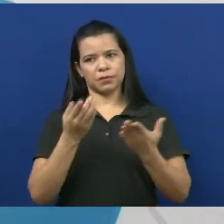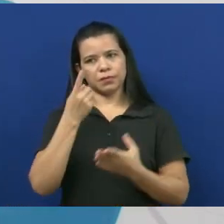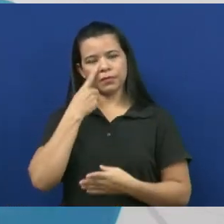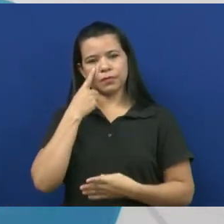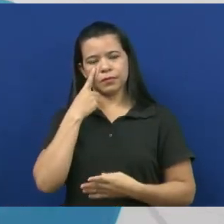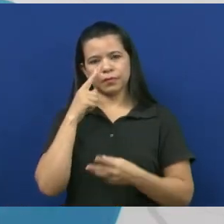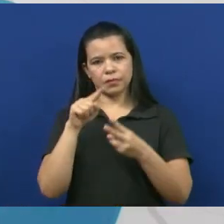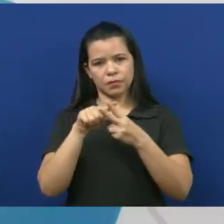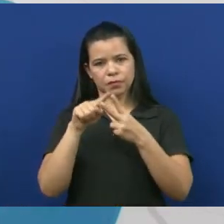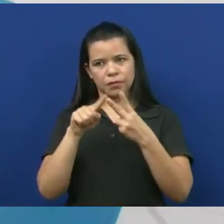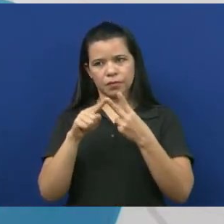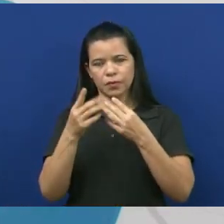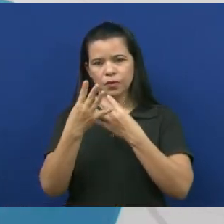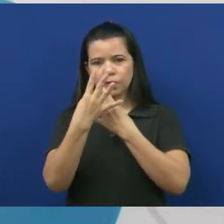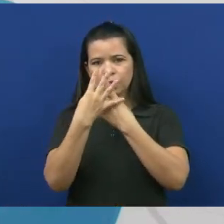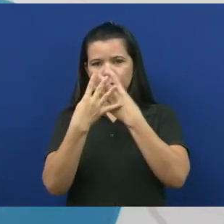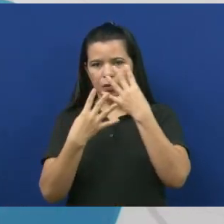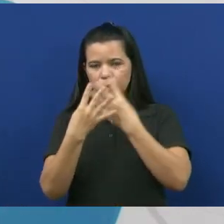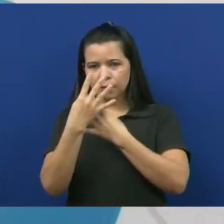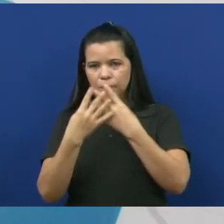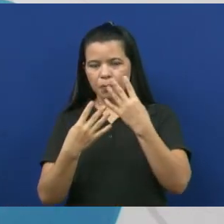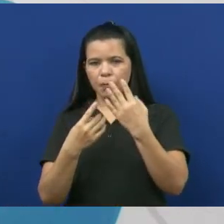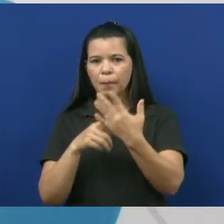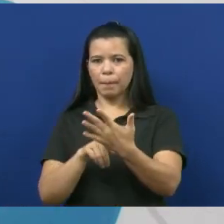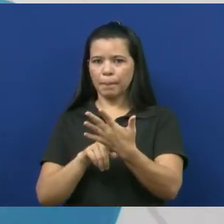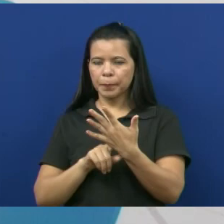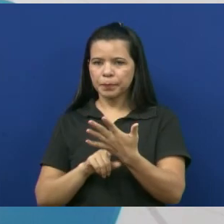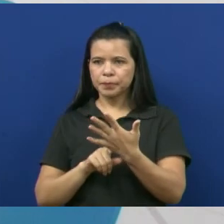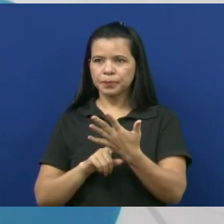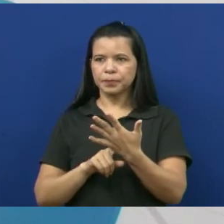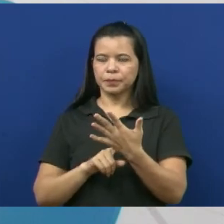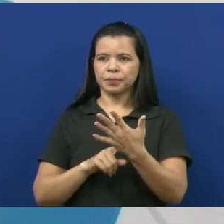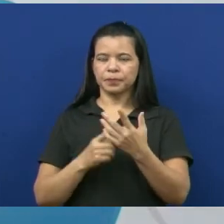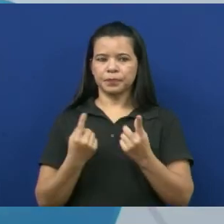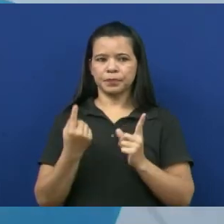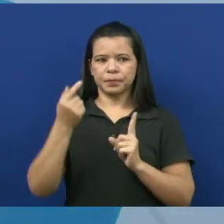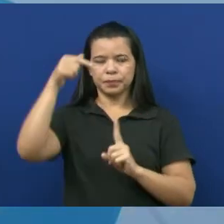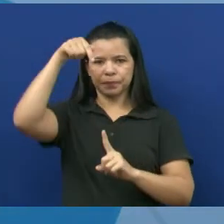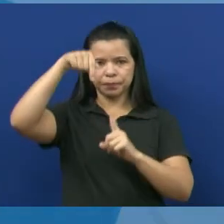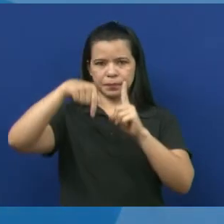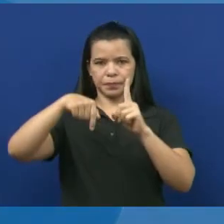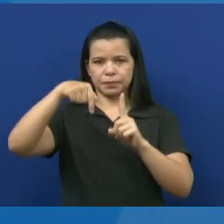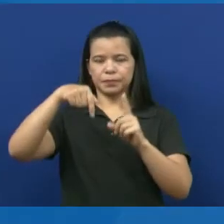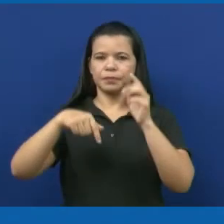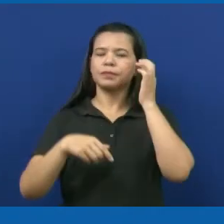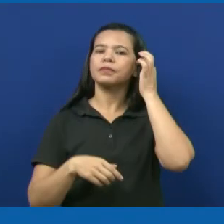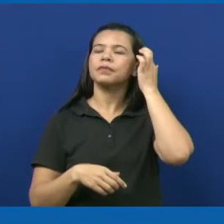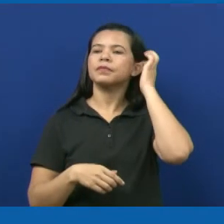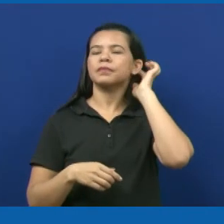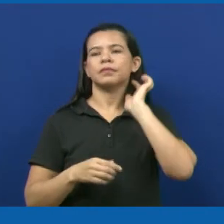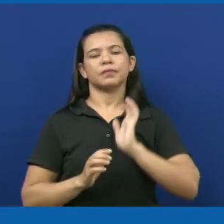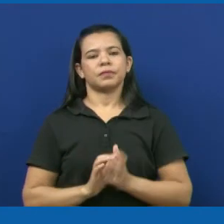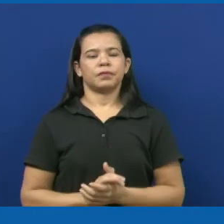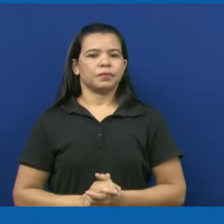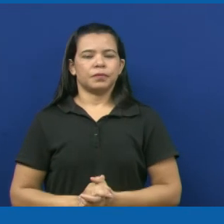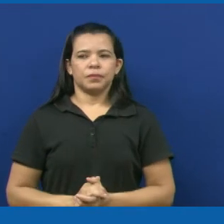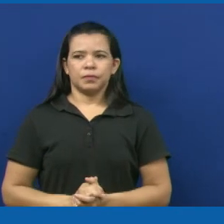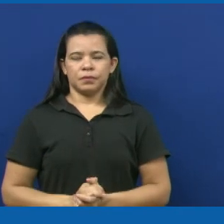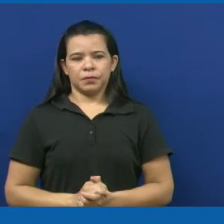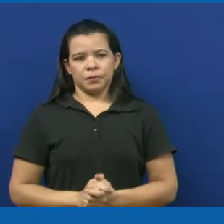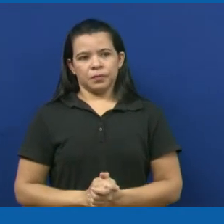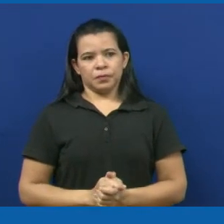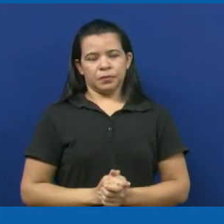nos apresentam grandezas inversamente proporcionais. Vamos aqui rapidinho ler o conceito aqui. Uma